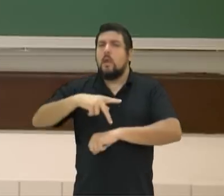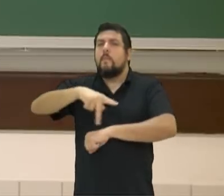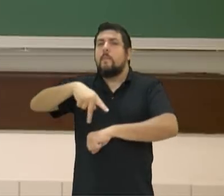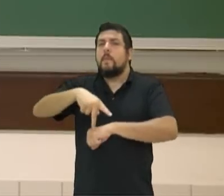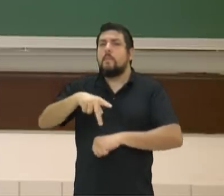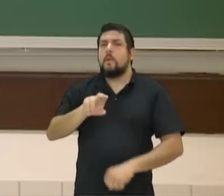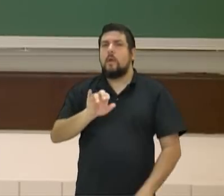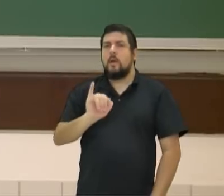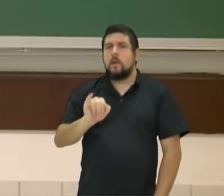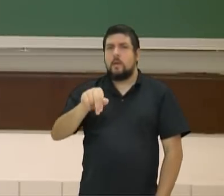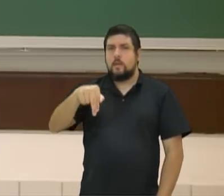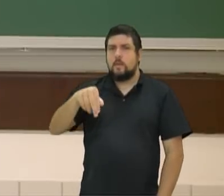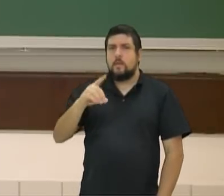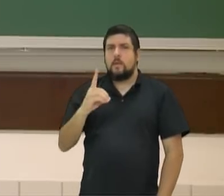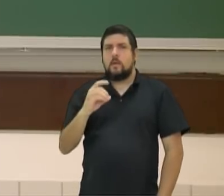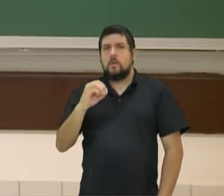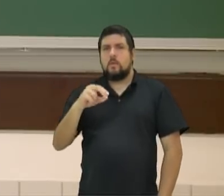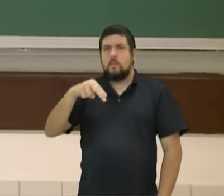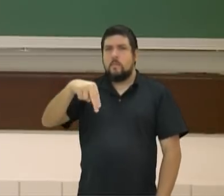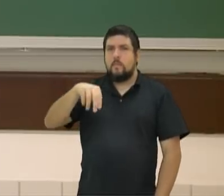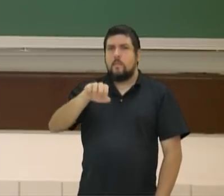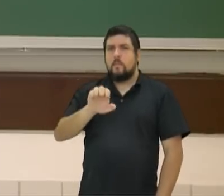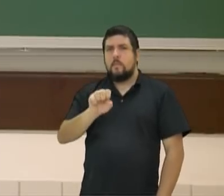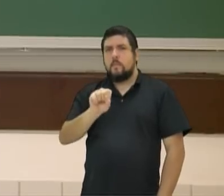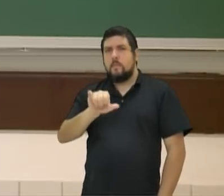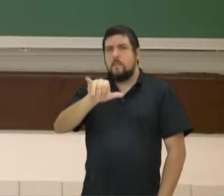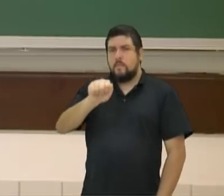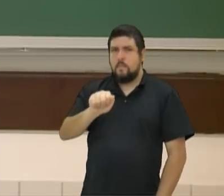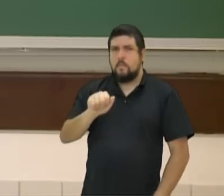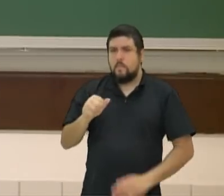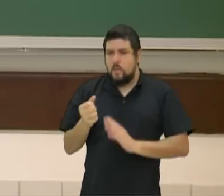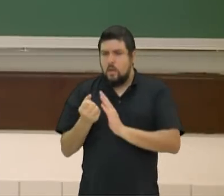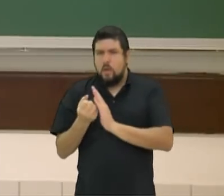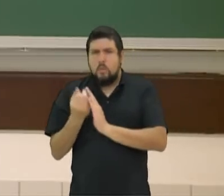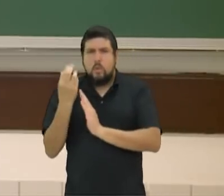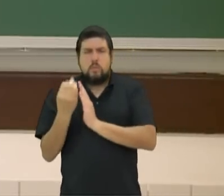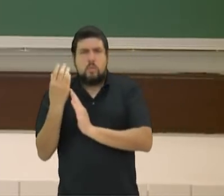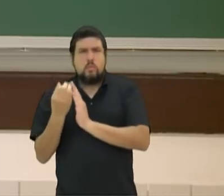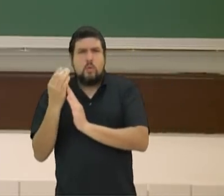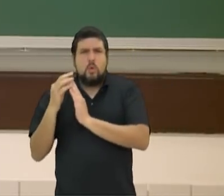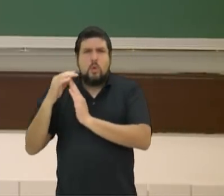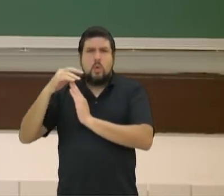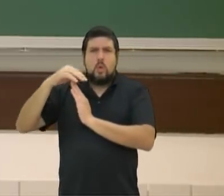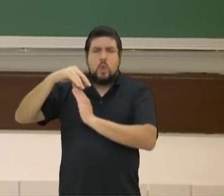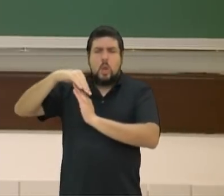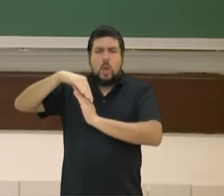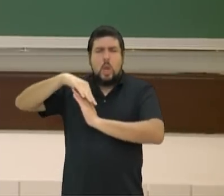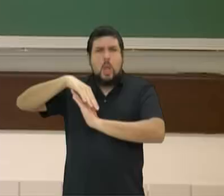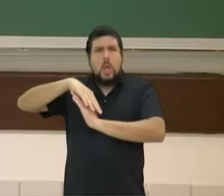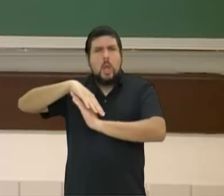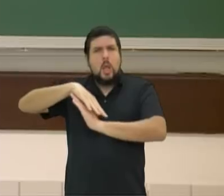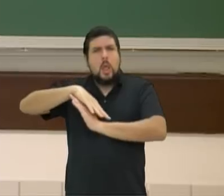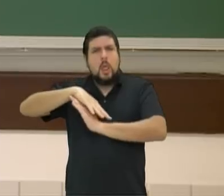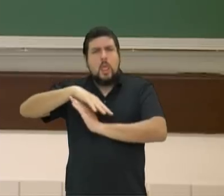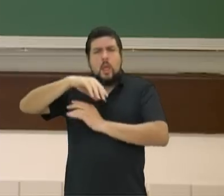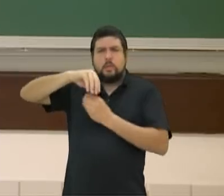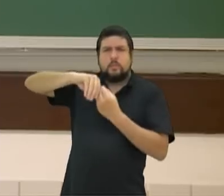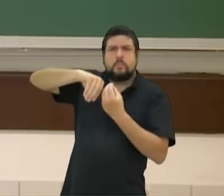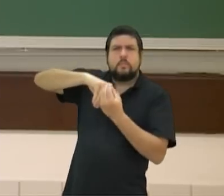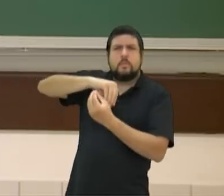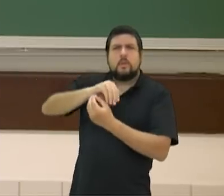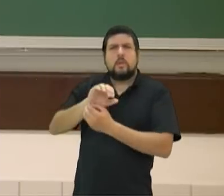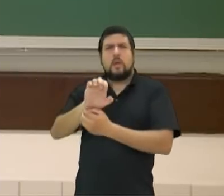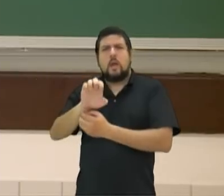que eles têm na composição das rochas deles grandes quantidades de enxofre. E a lava que sai deles é uma lava